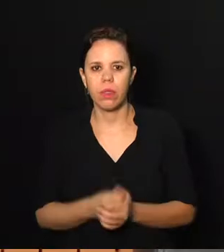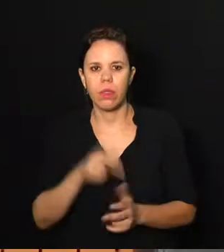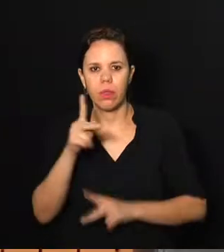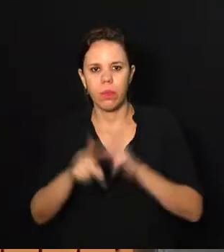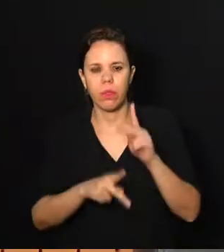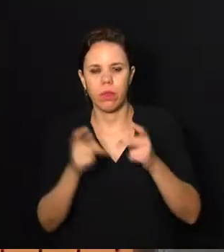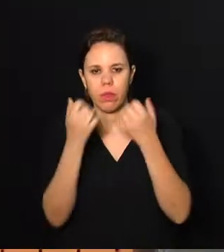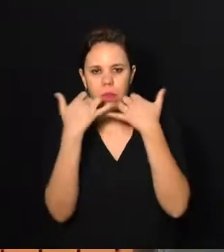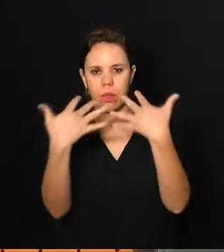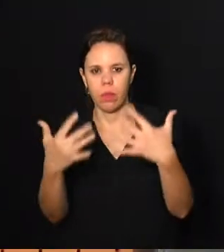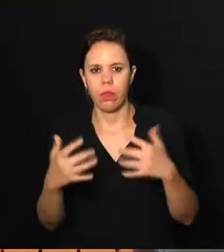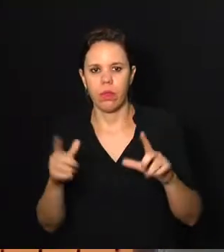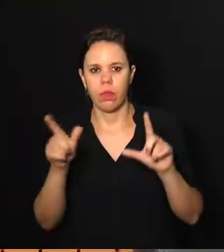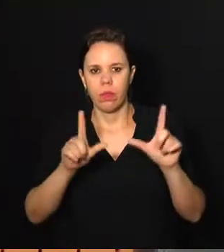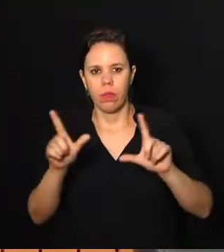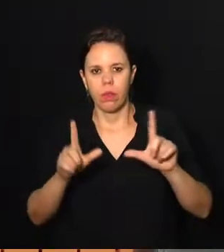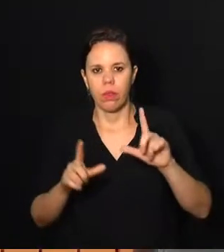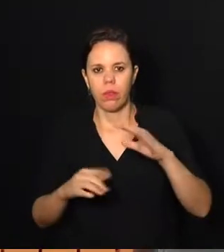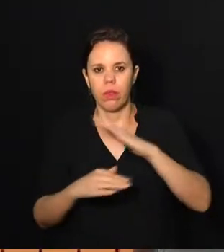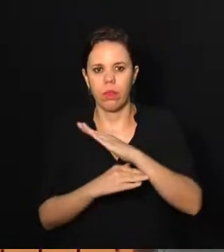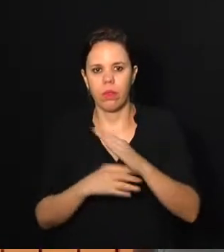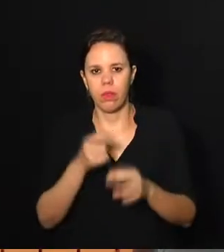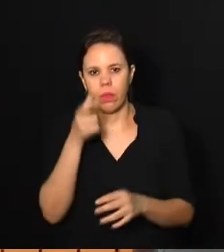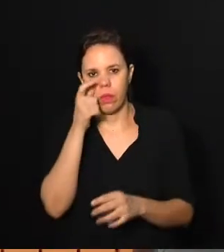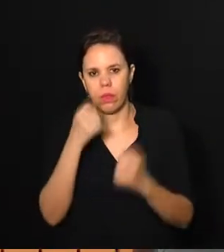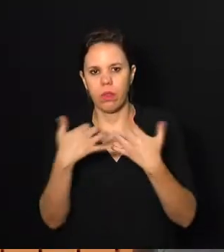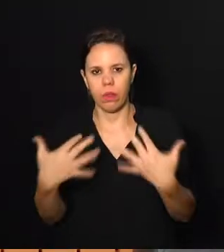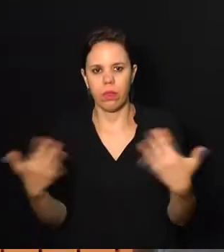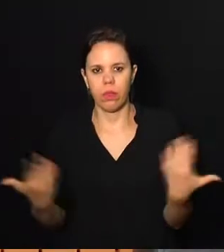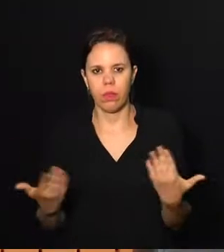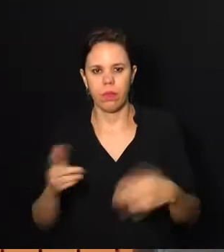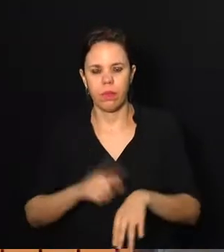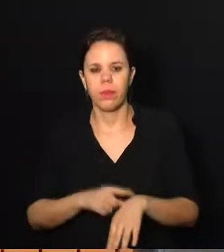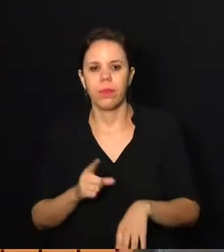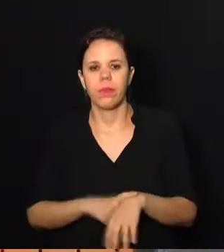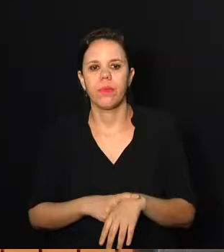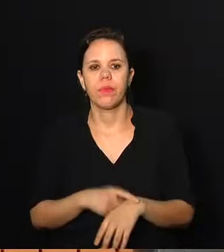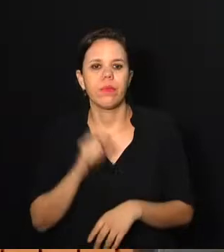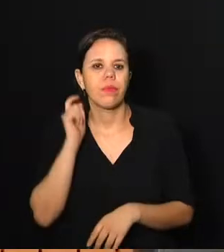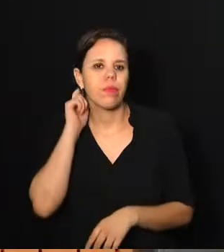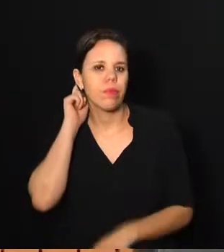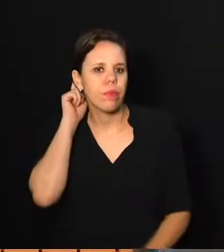Telespectadores da TV Câmara que nos assistem neste momento.